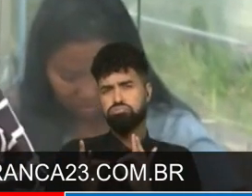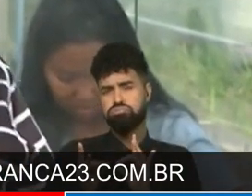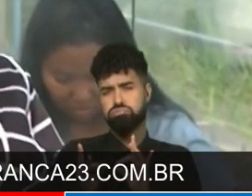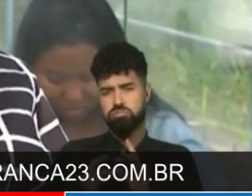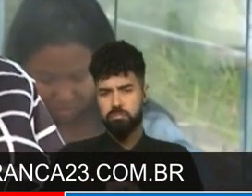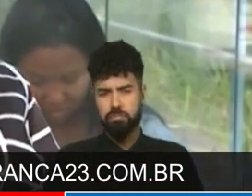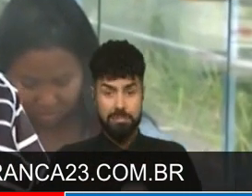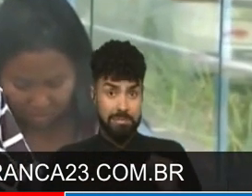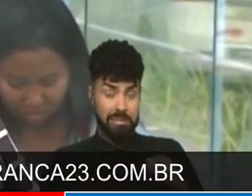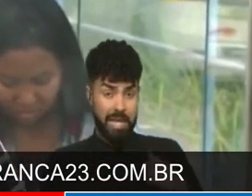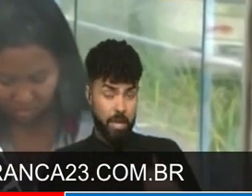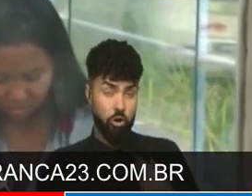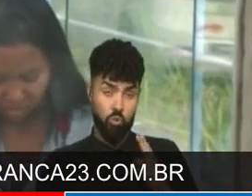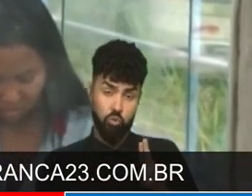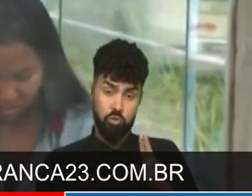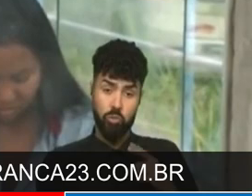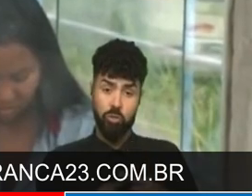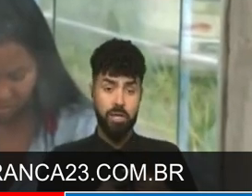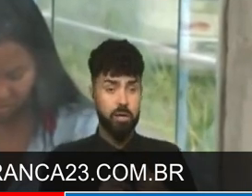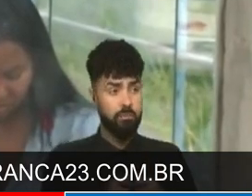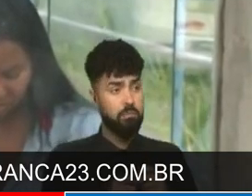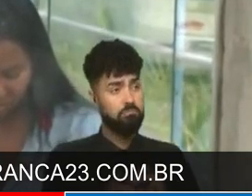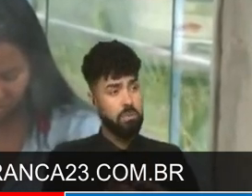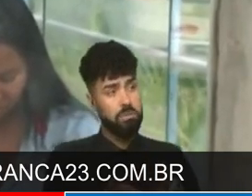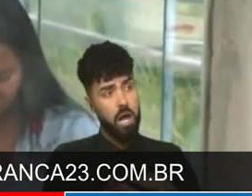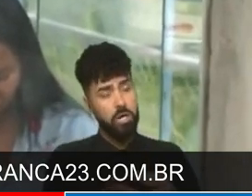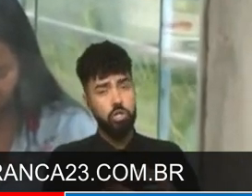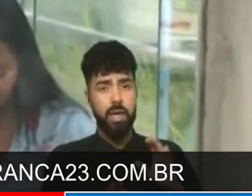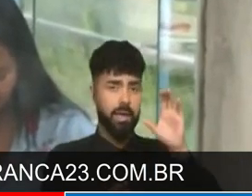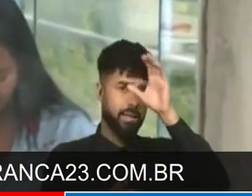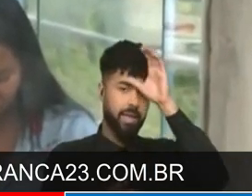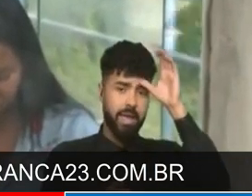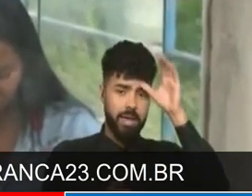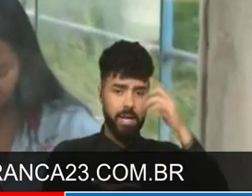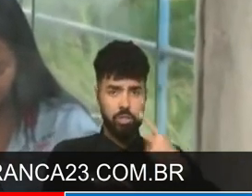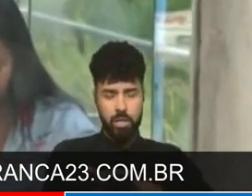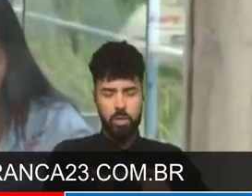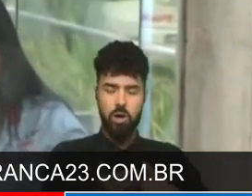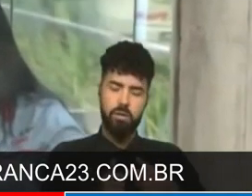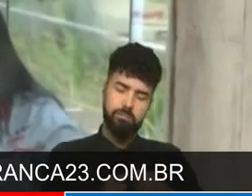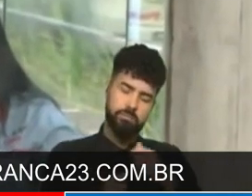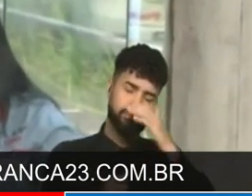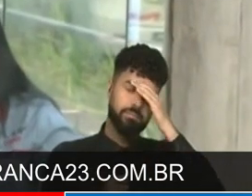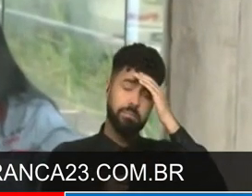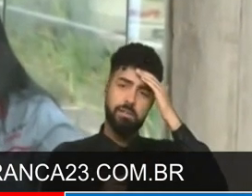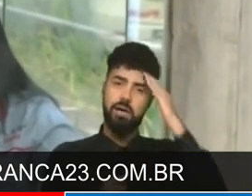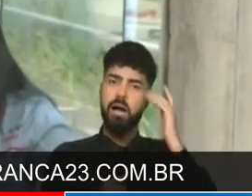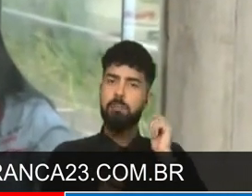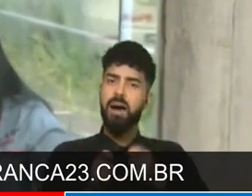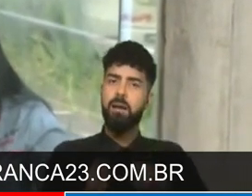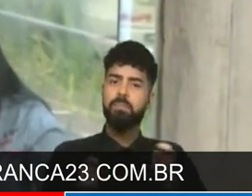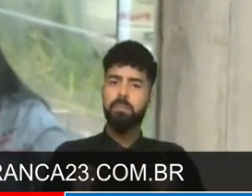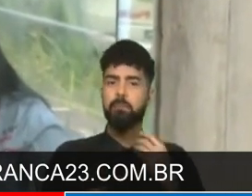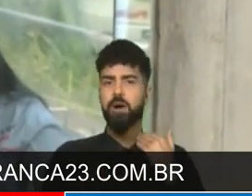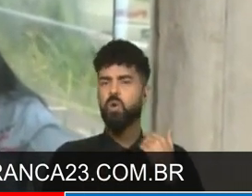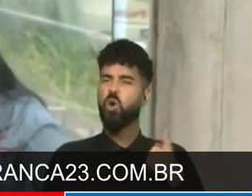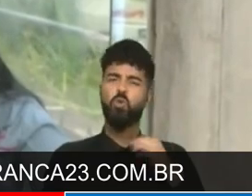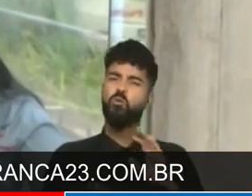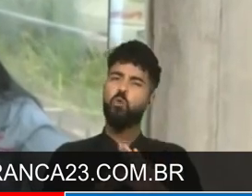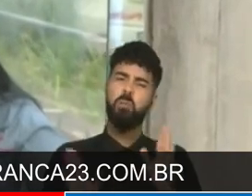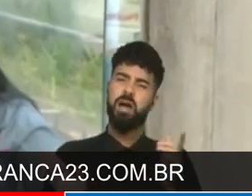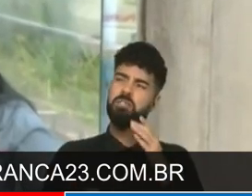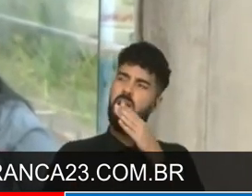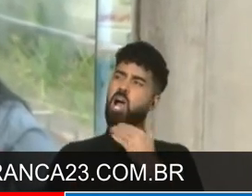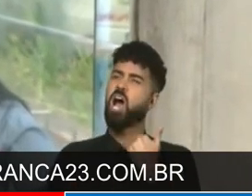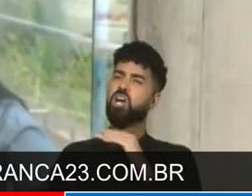eu sempre tenho que estar agendando o cliente e aí tenho que ir para o celular, né? Pagamento bancário, hoje eu não vou mais em agência.